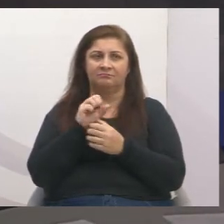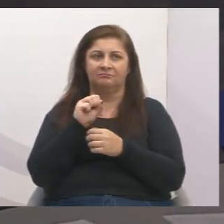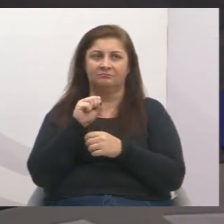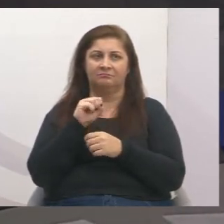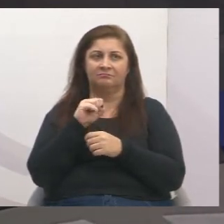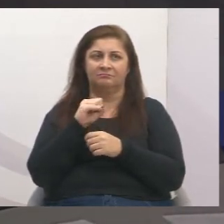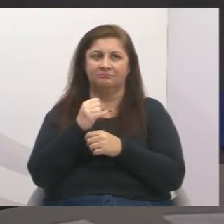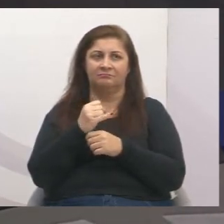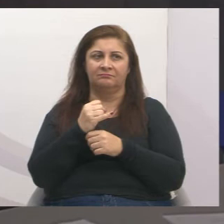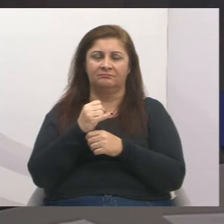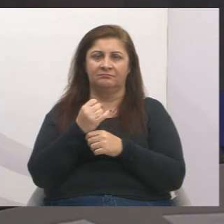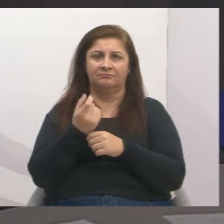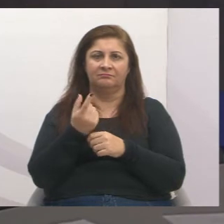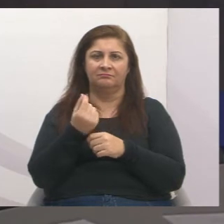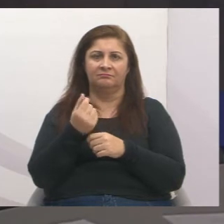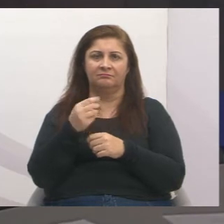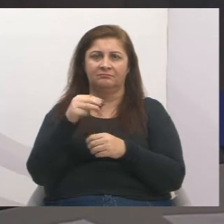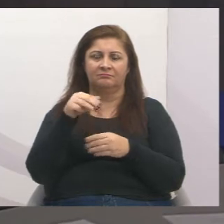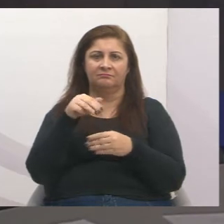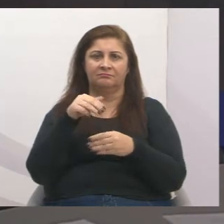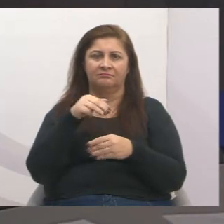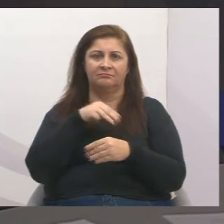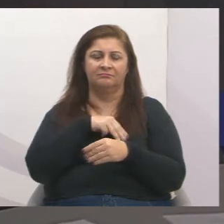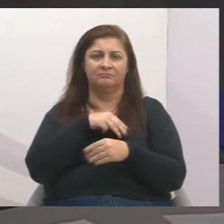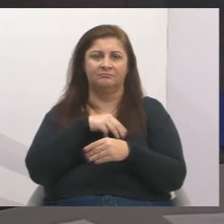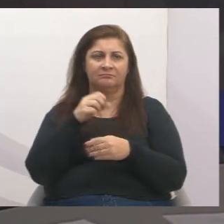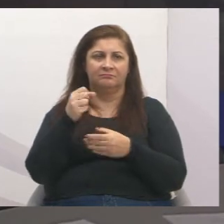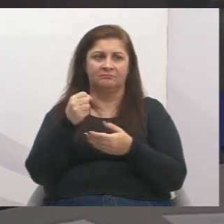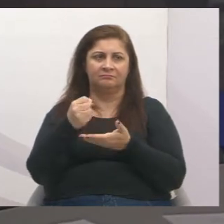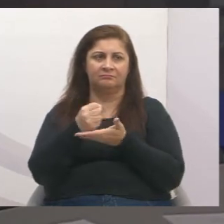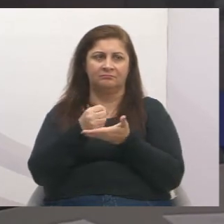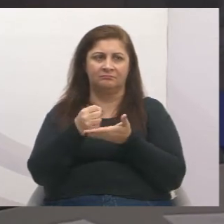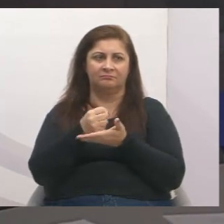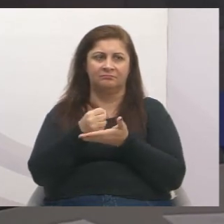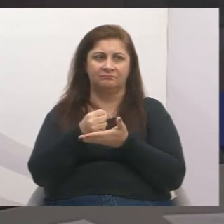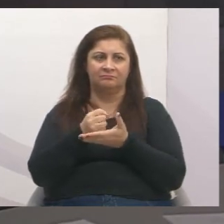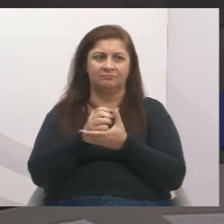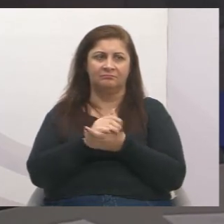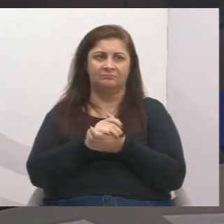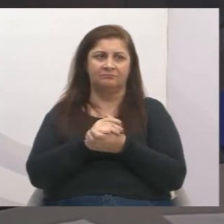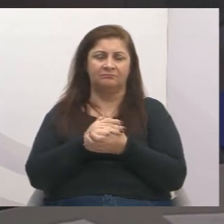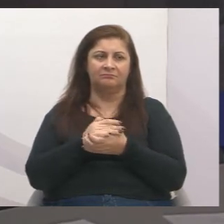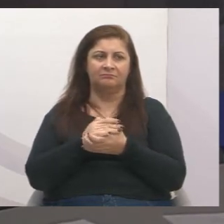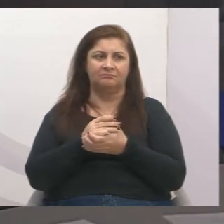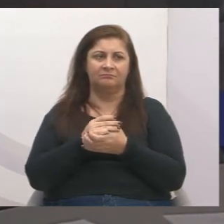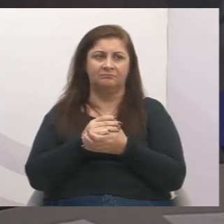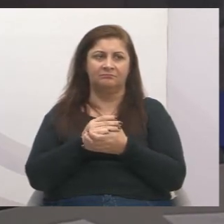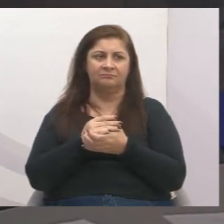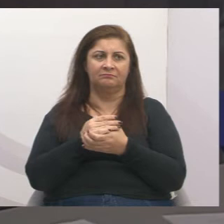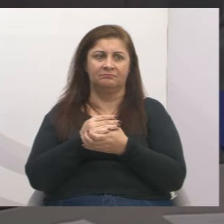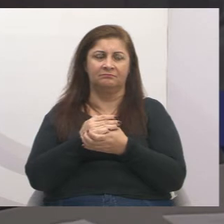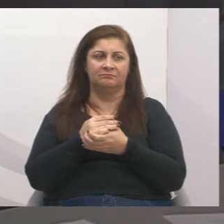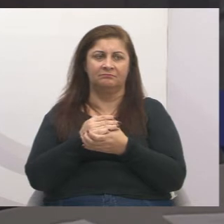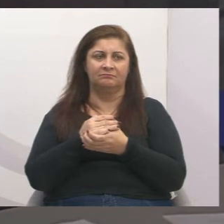mil por mês. Em cima de 2 salários mínimos, isso ia cair pela metade, R$65